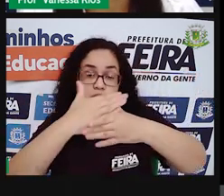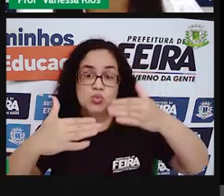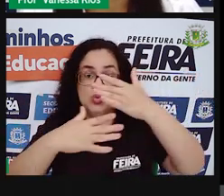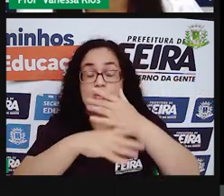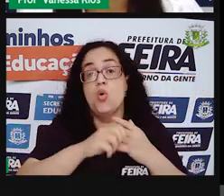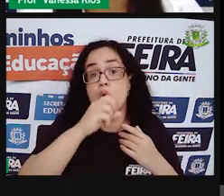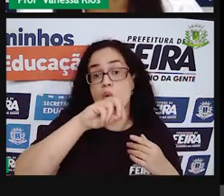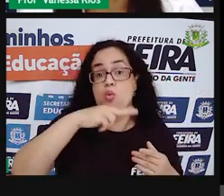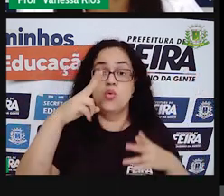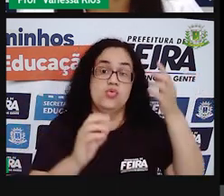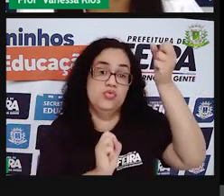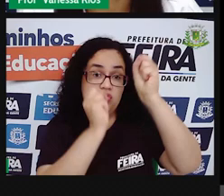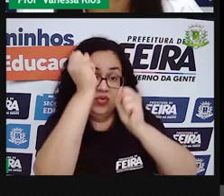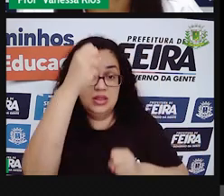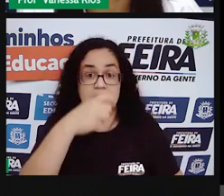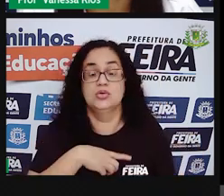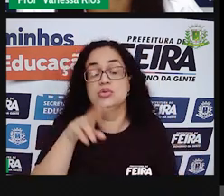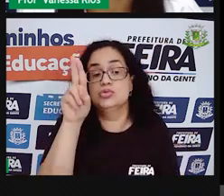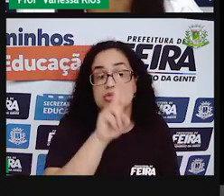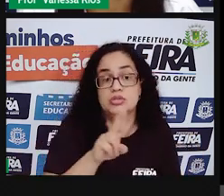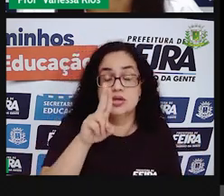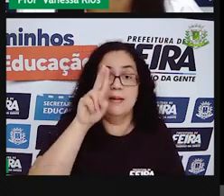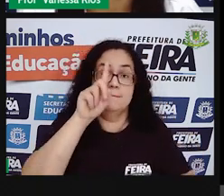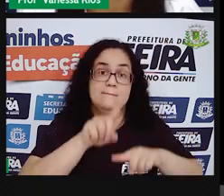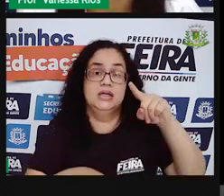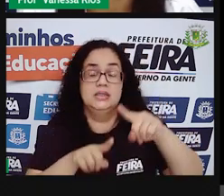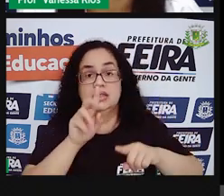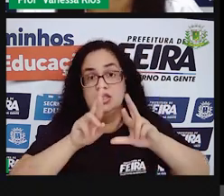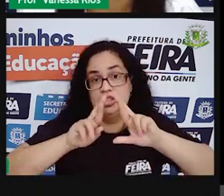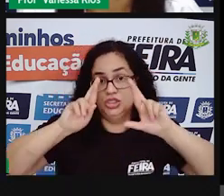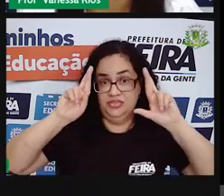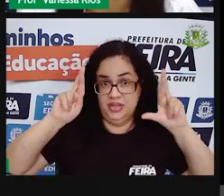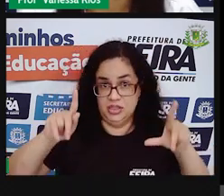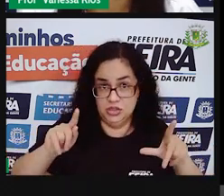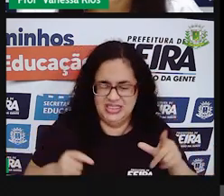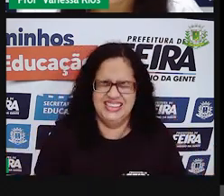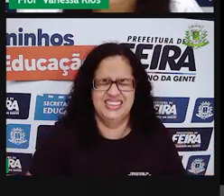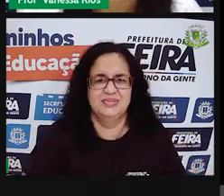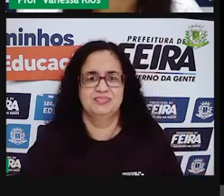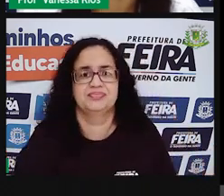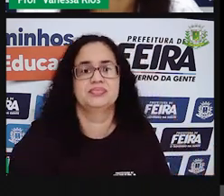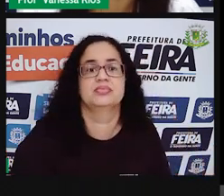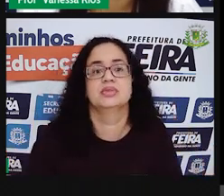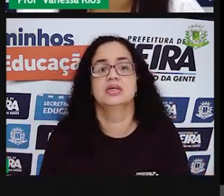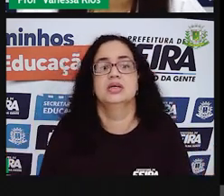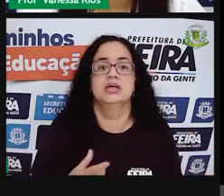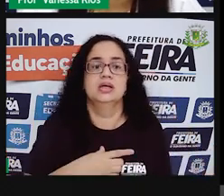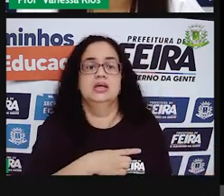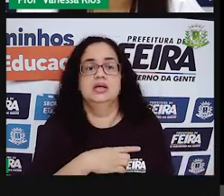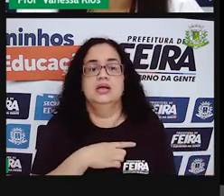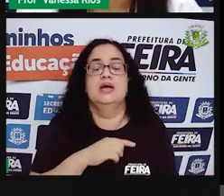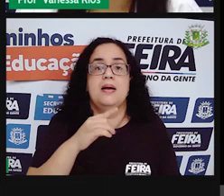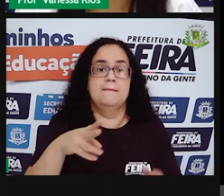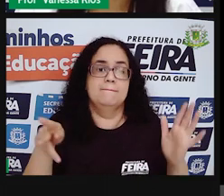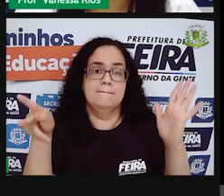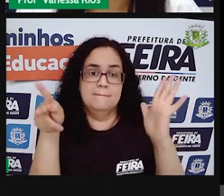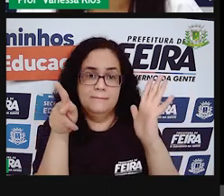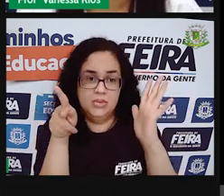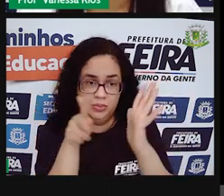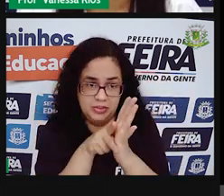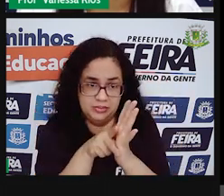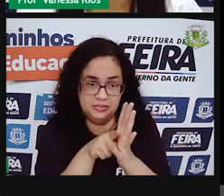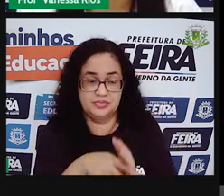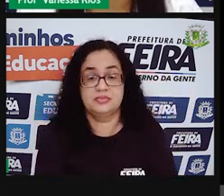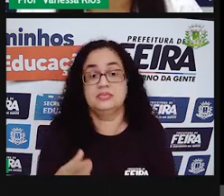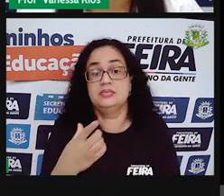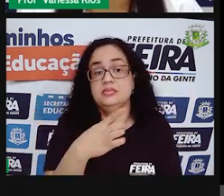ou fabricação deve-se utilizar materiais diferentes. Então, a propriedade,